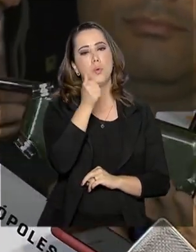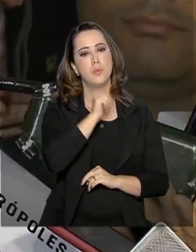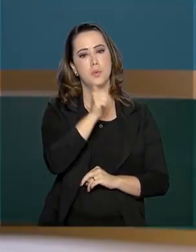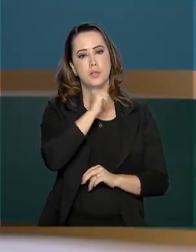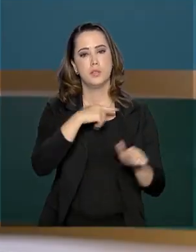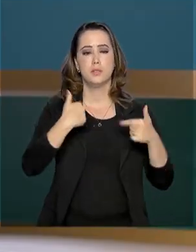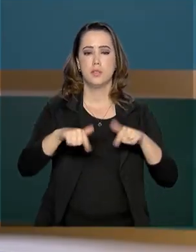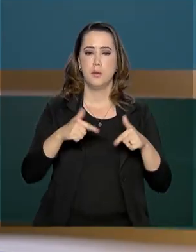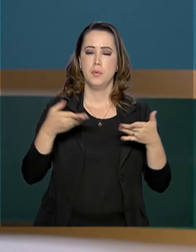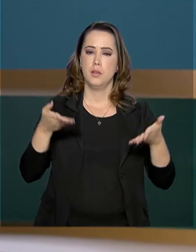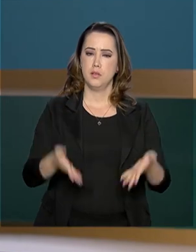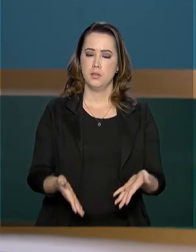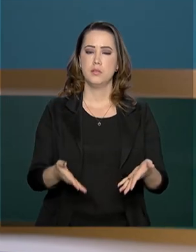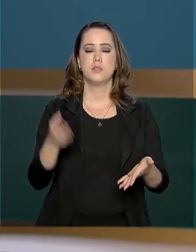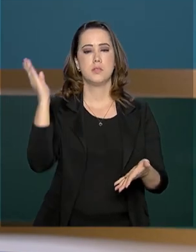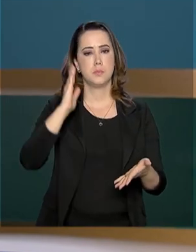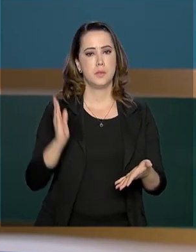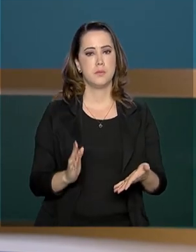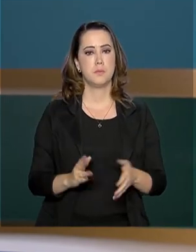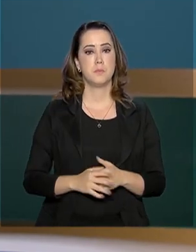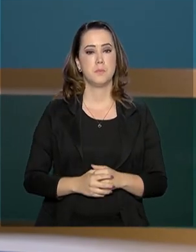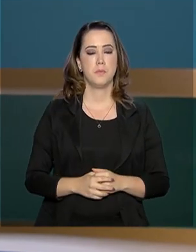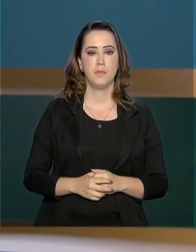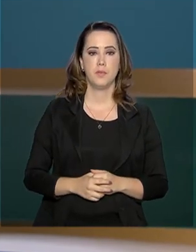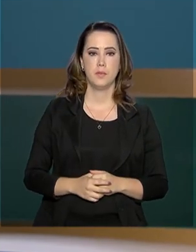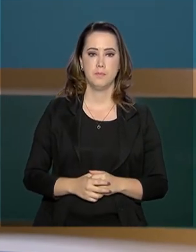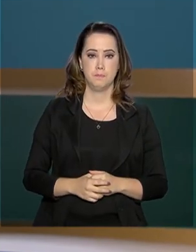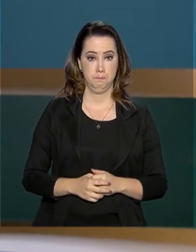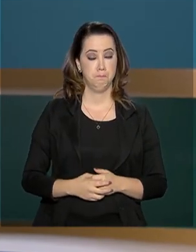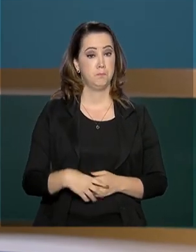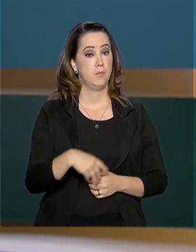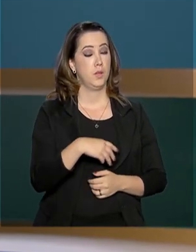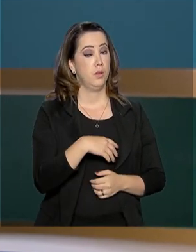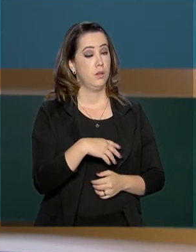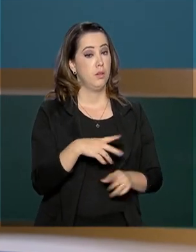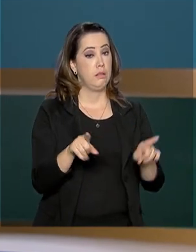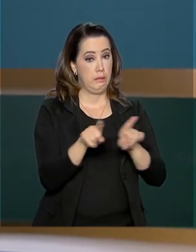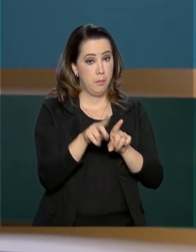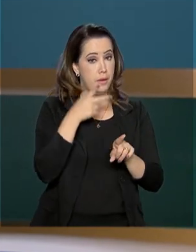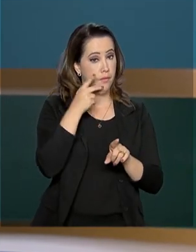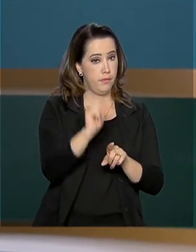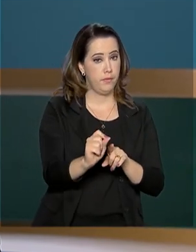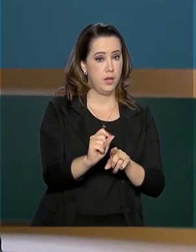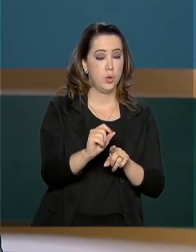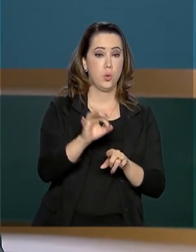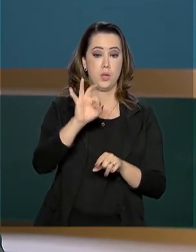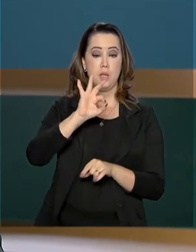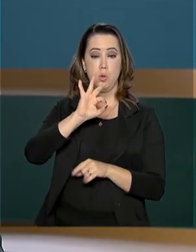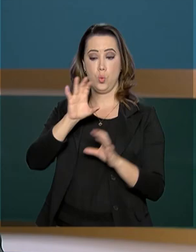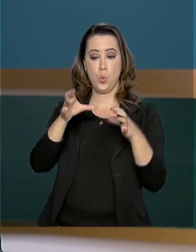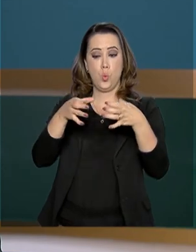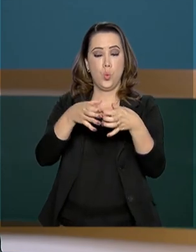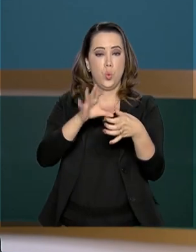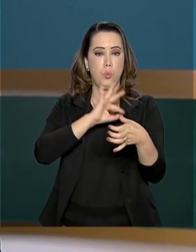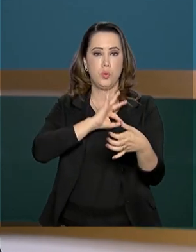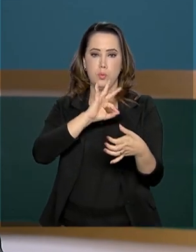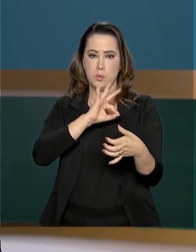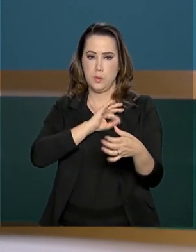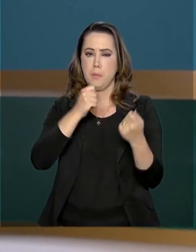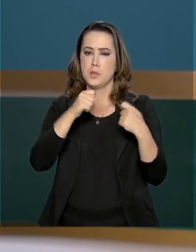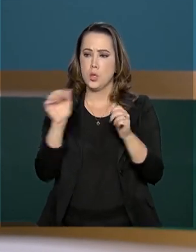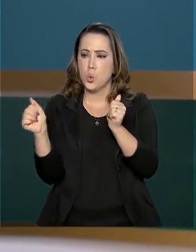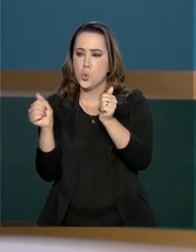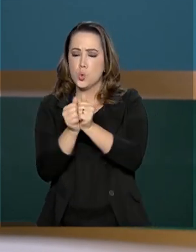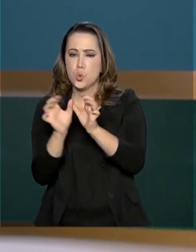país. O ministro afirmou ainda que a previdência dos policiais militares deve ser tratada juntamente com o texto das